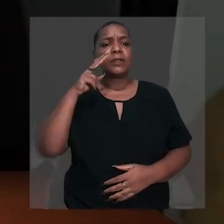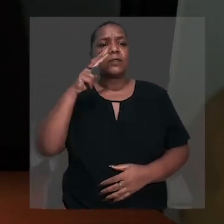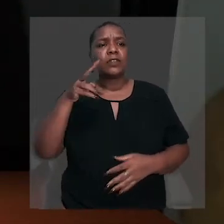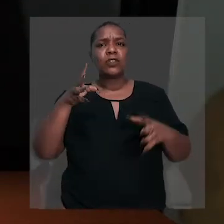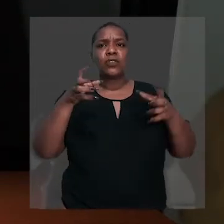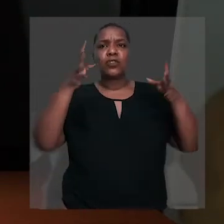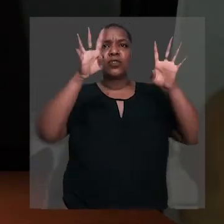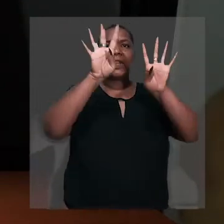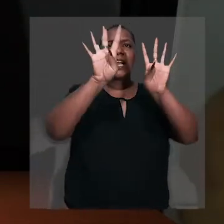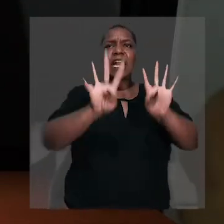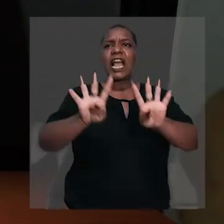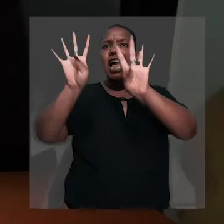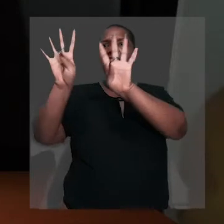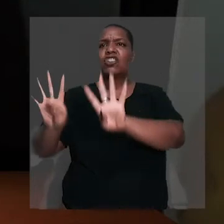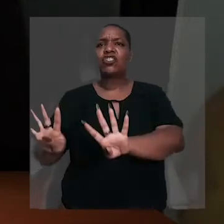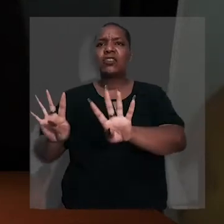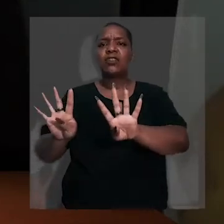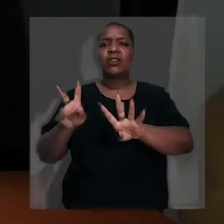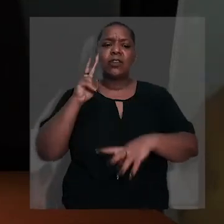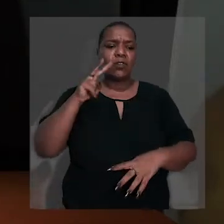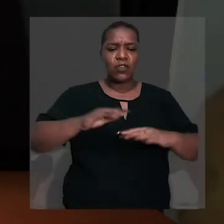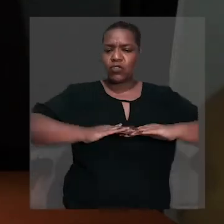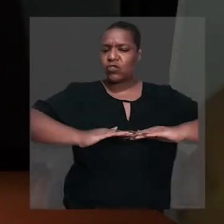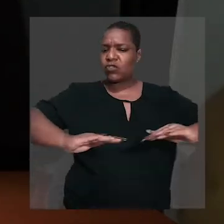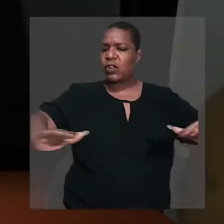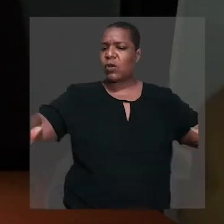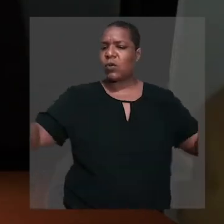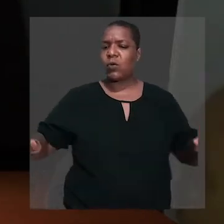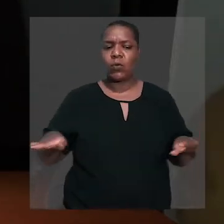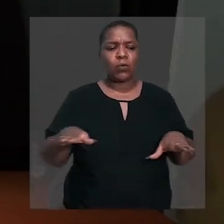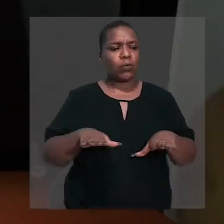Eu vejo grade, vejo chão,